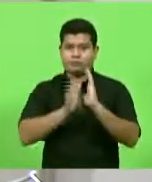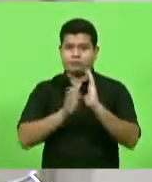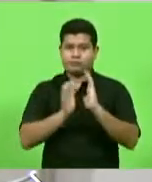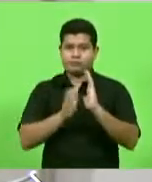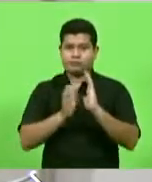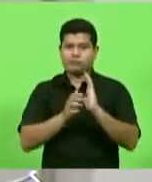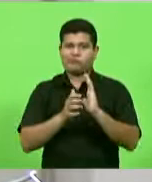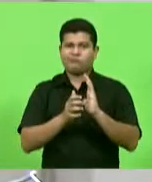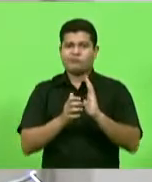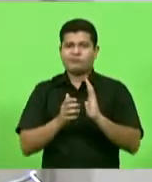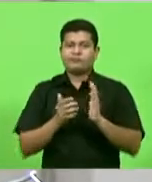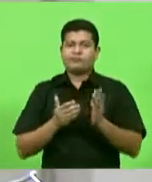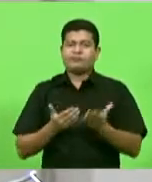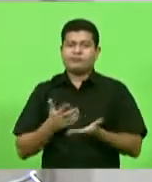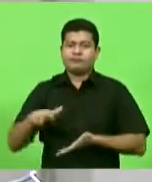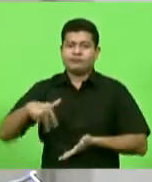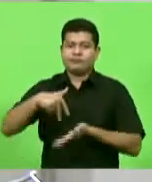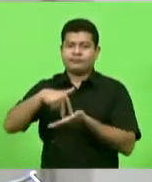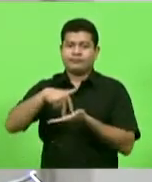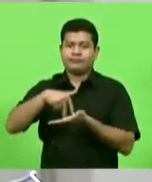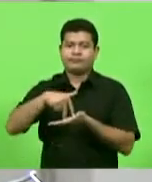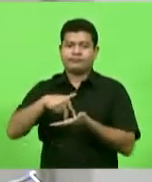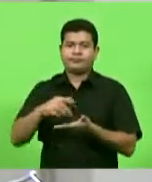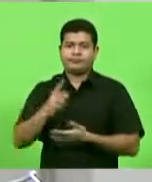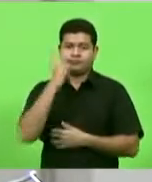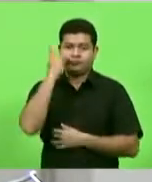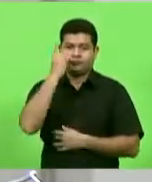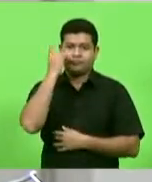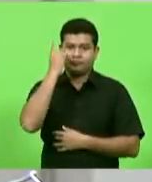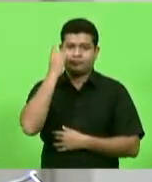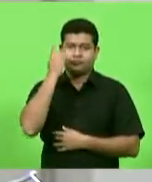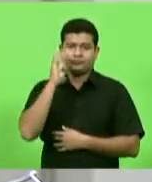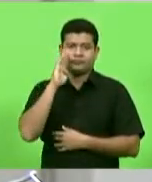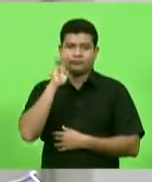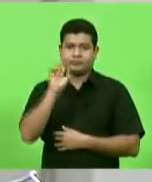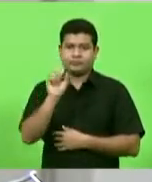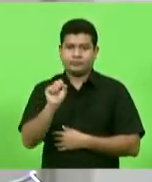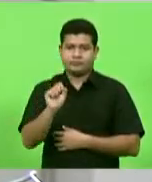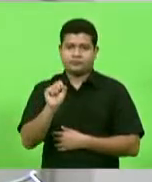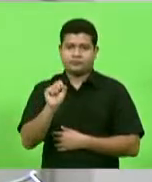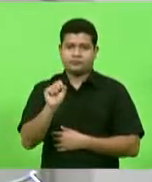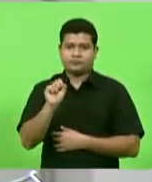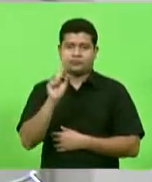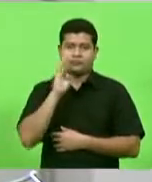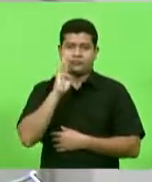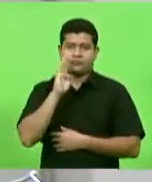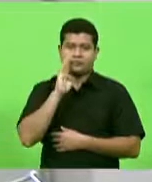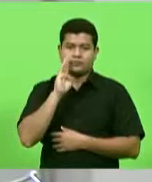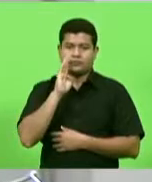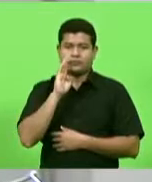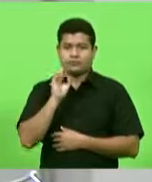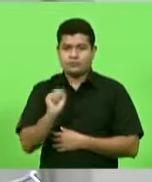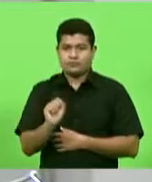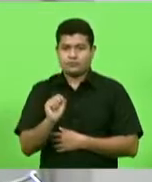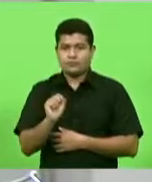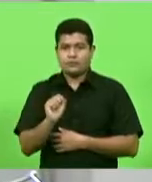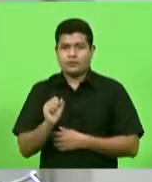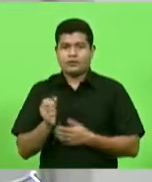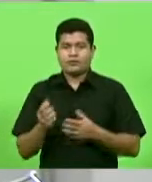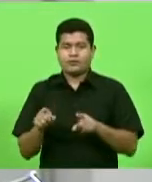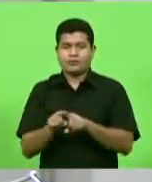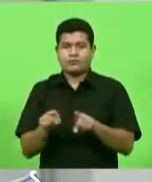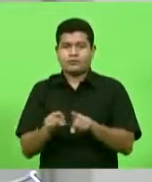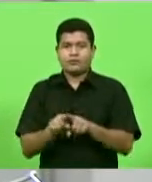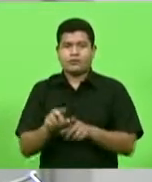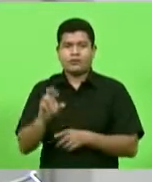horário destinado aos partidos políticos, fizeram uso da palavra os senhores deputados. Bruno Souza, bloco MDB Novo, Ricardo Alba, bloco